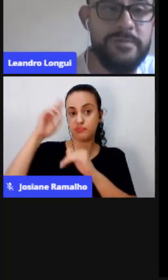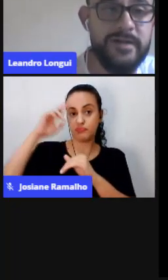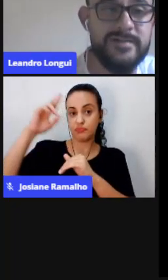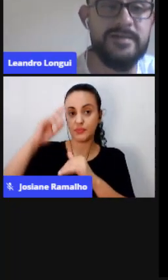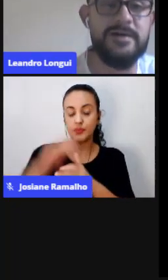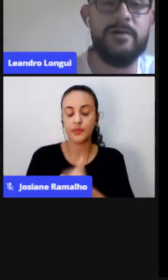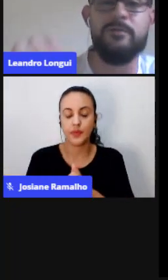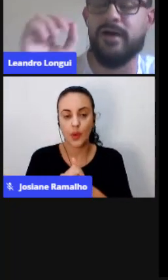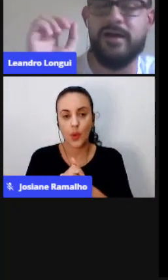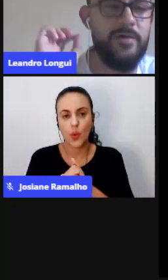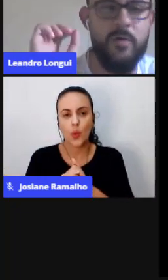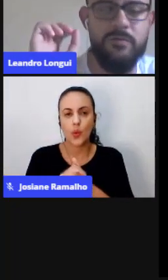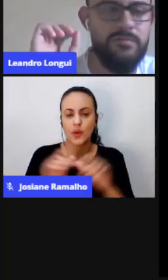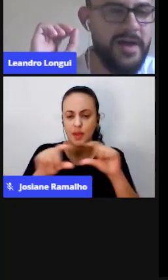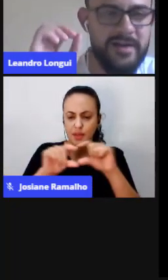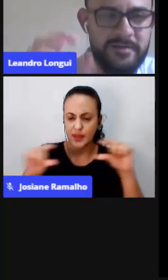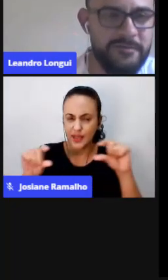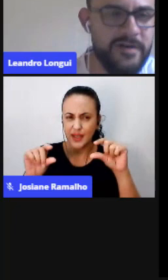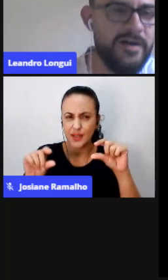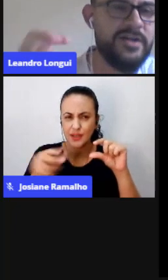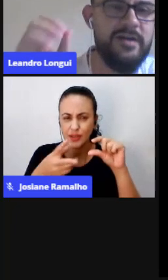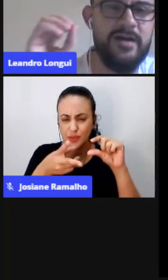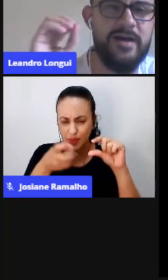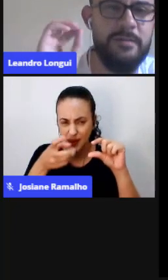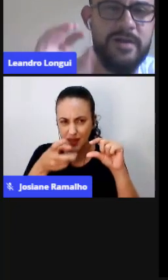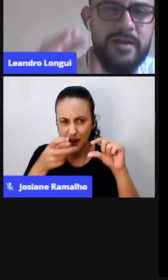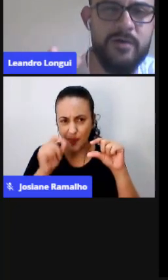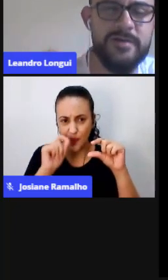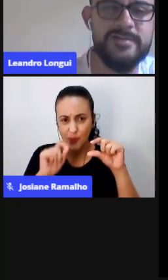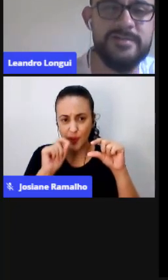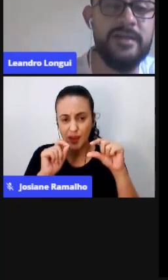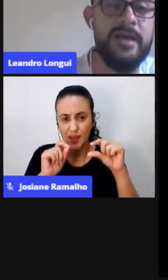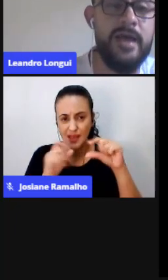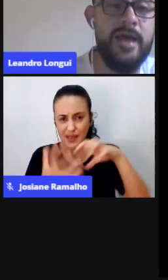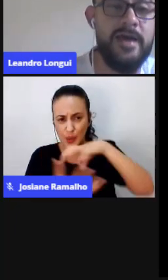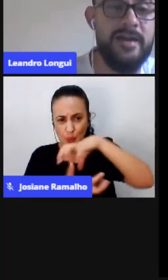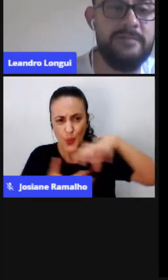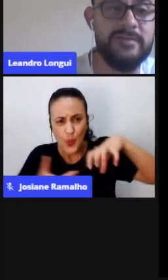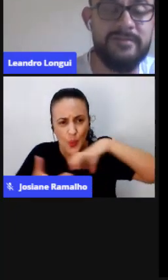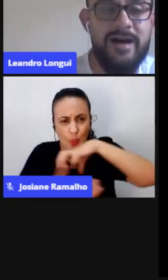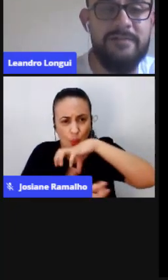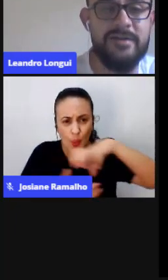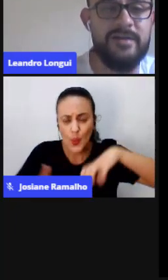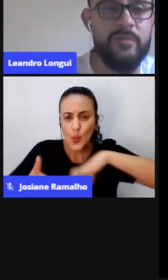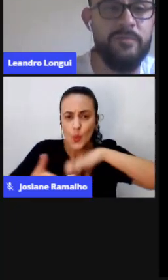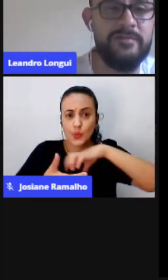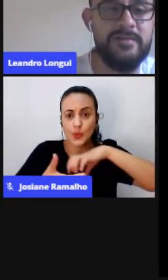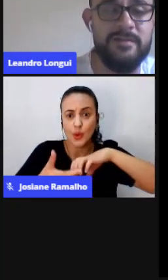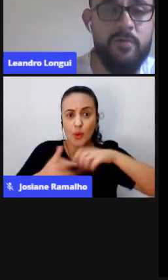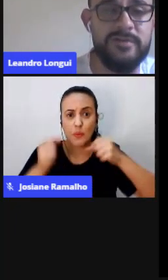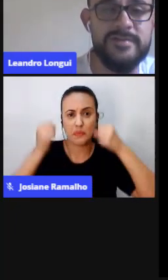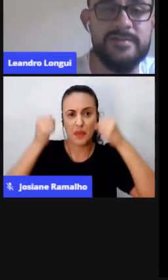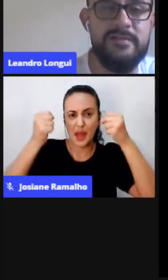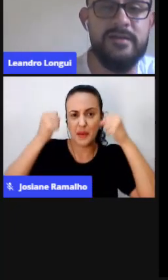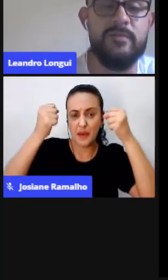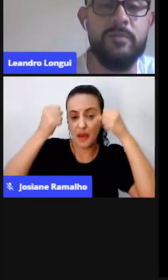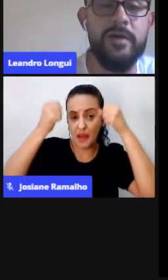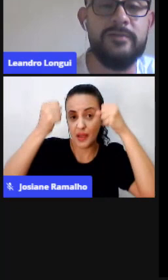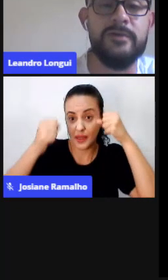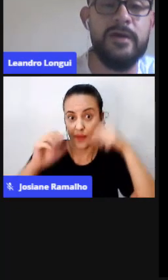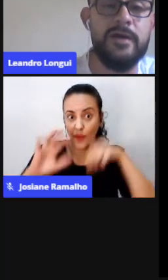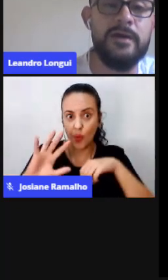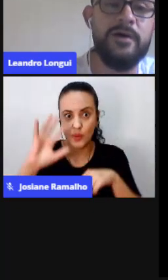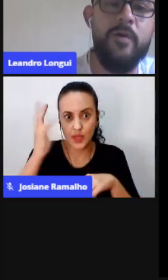a conspiração, aquele levante, a rebelião que se levantava naquele momento, que estava acontecendo